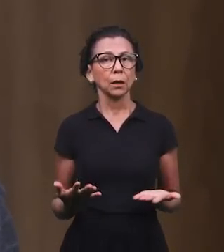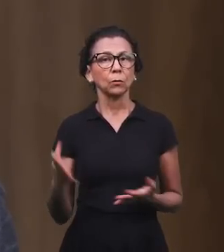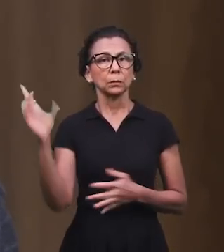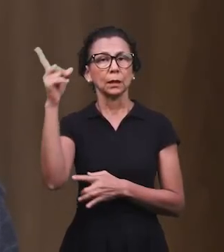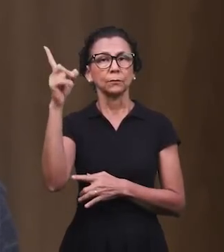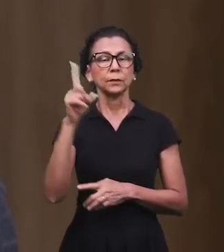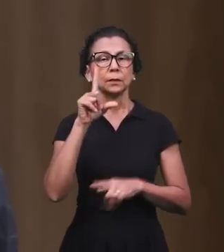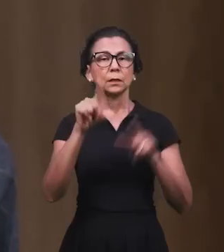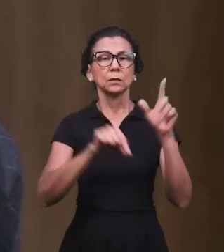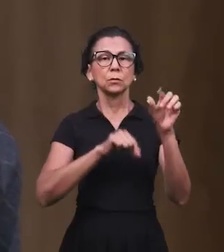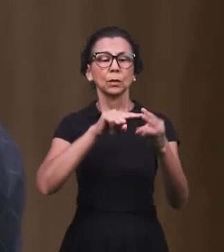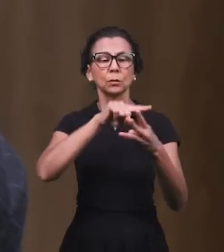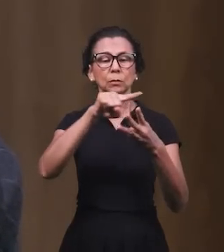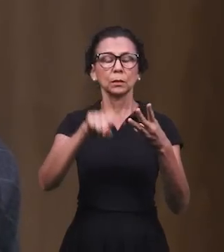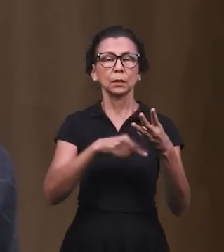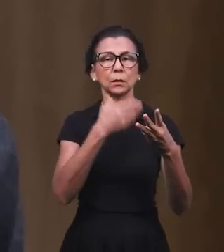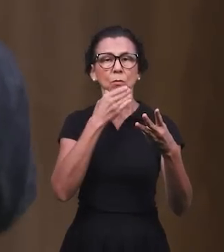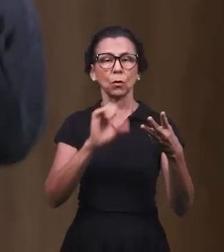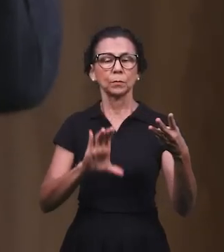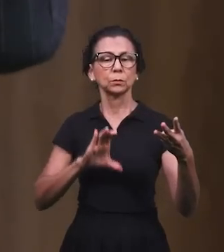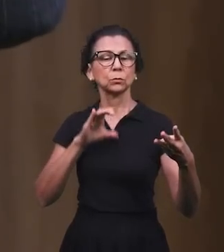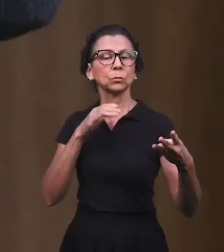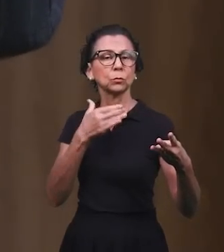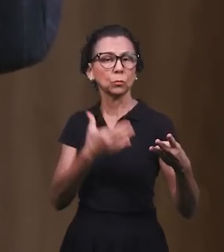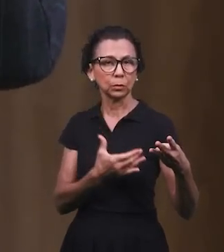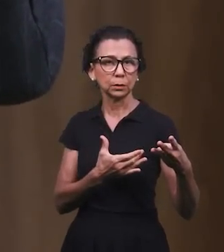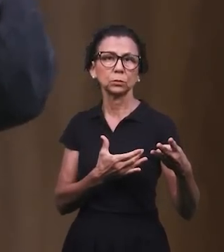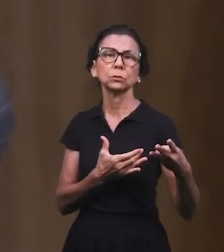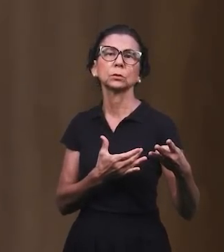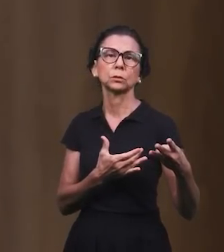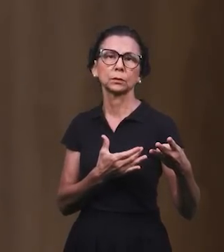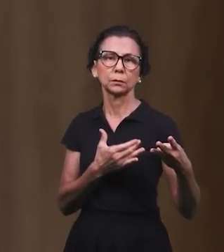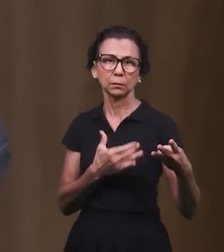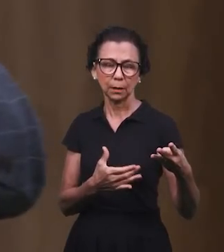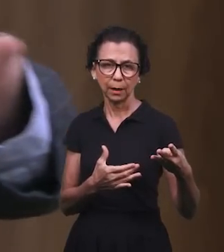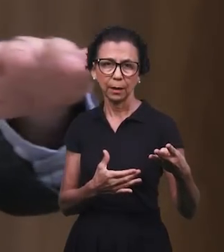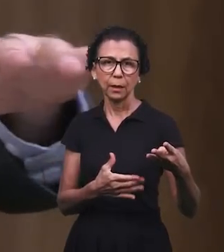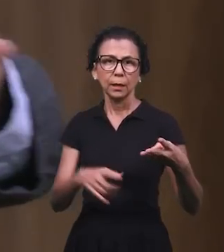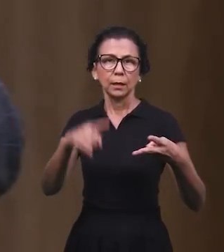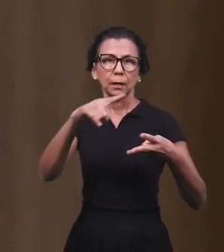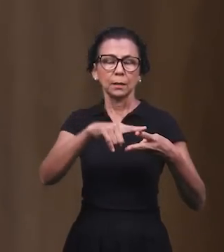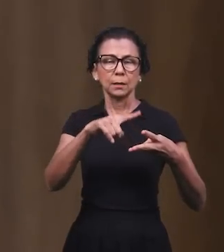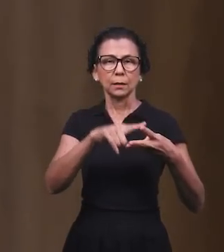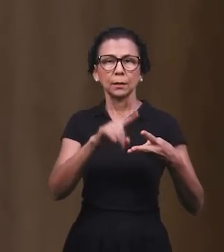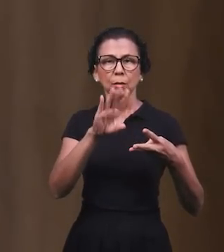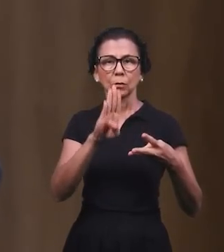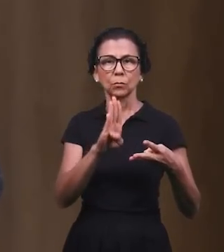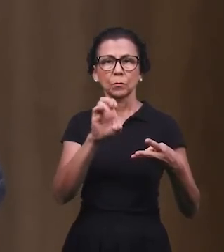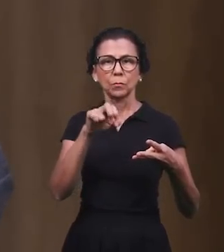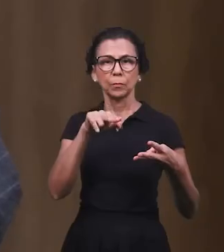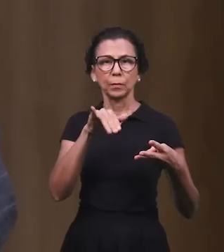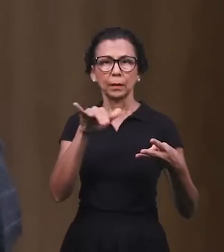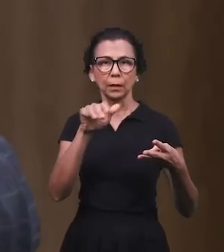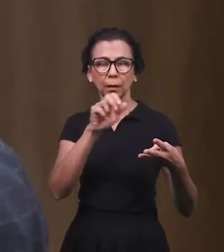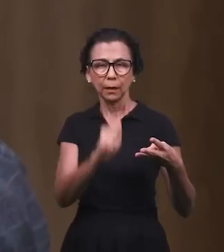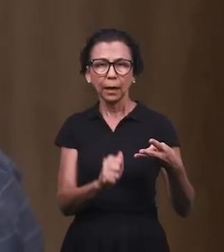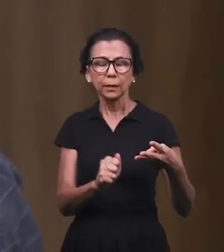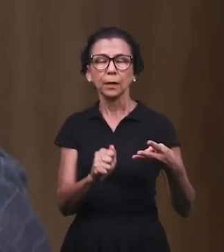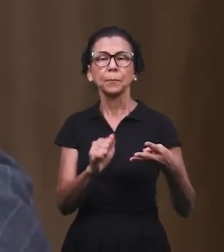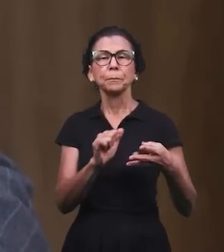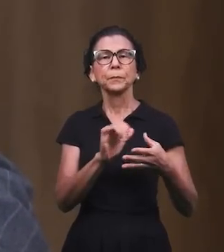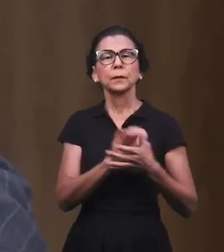Senhor, para que o nome dele esteja acima. E todos nós, da mesma maneira, não temos